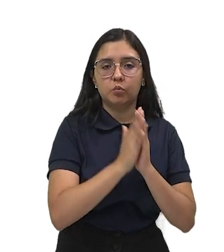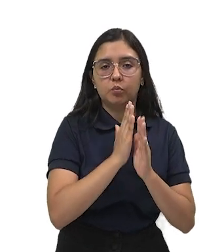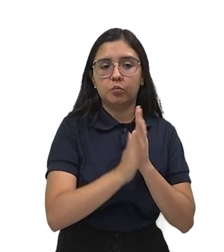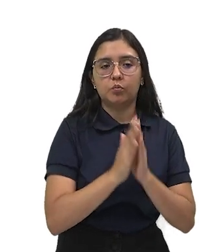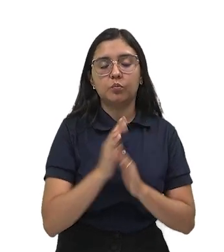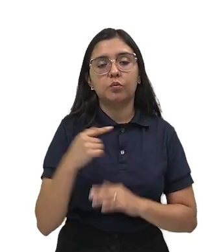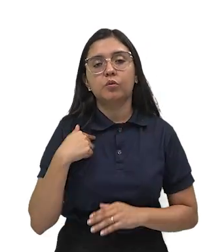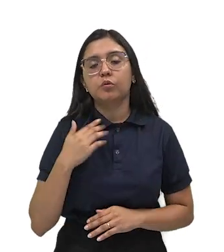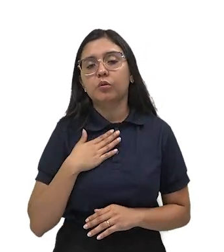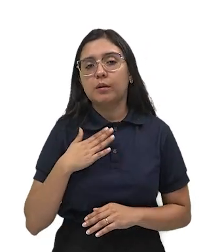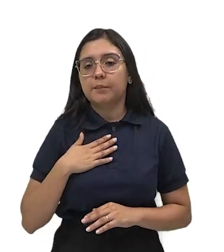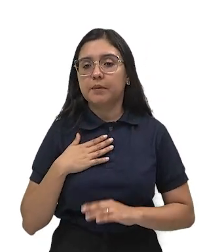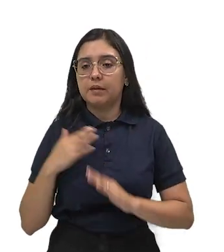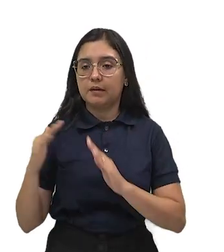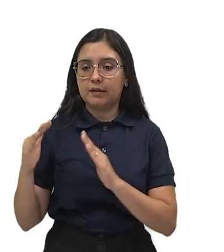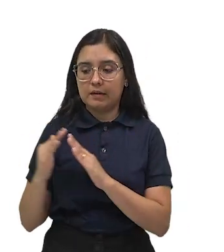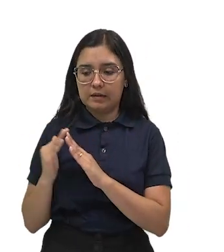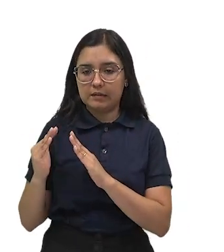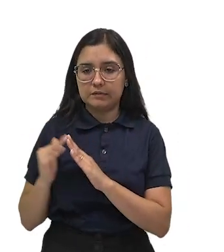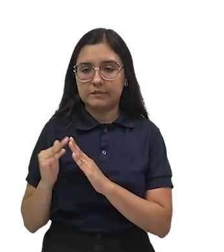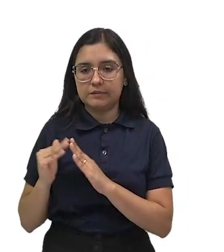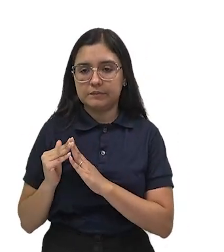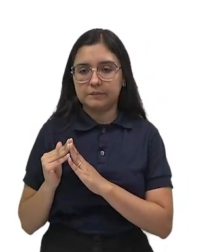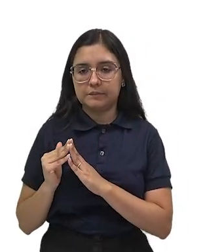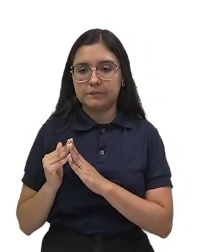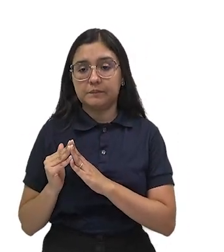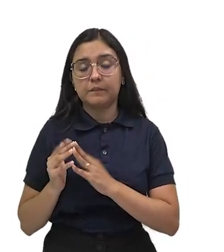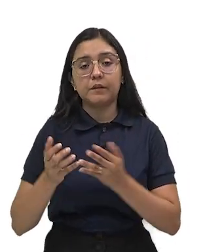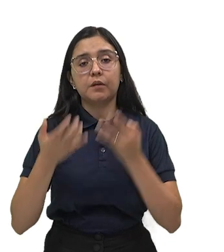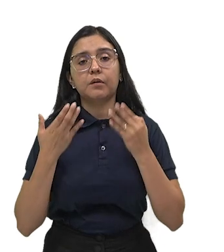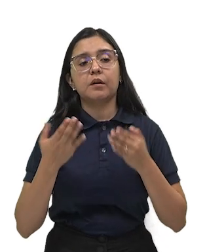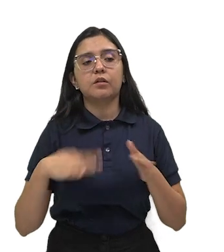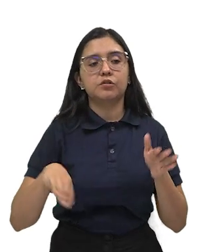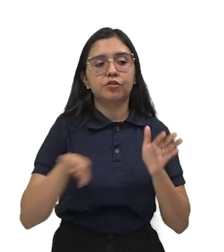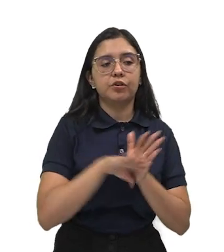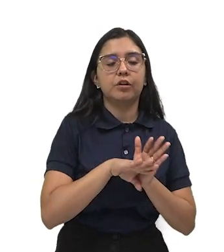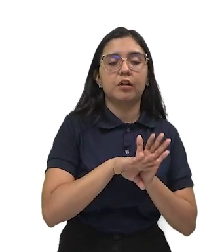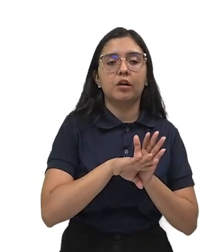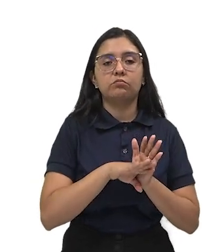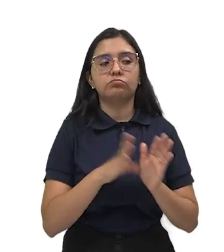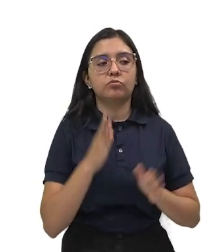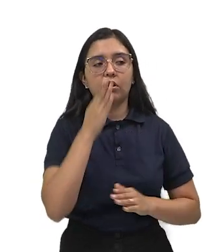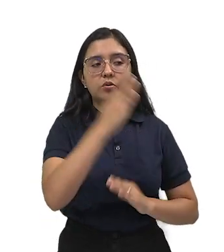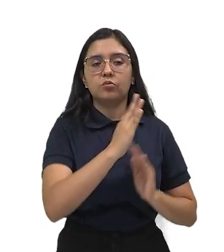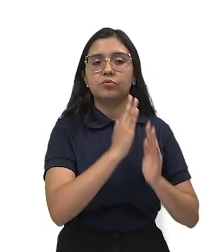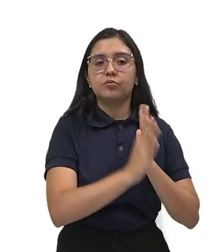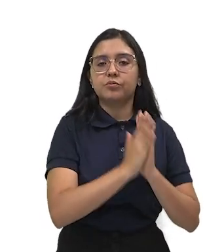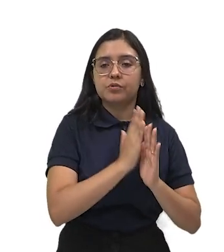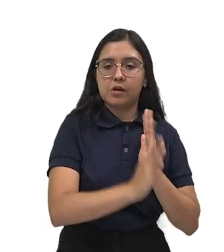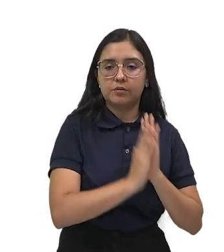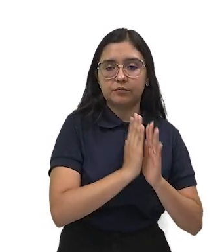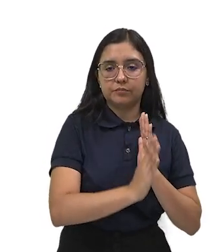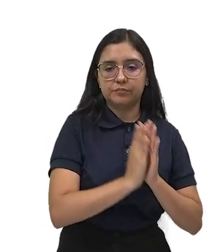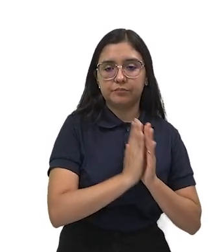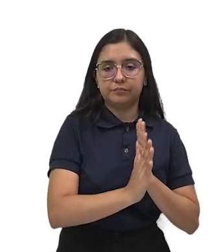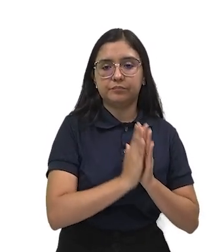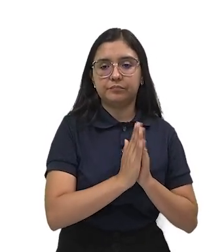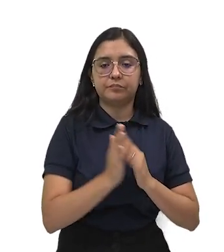na minha casa e eu quero chegar ao centro da minha